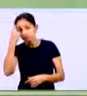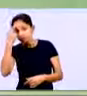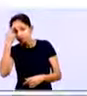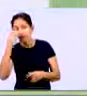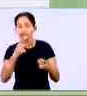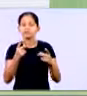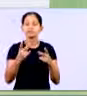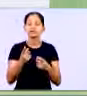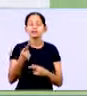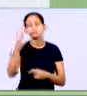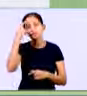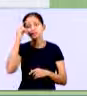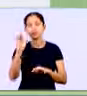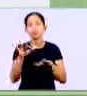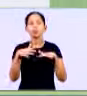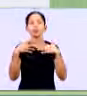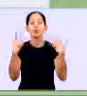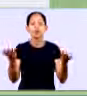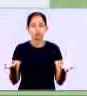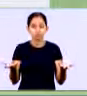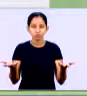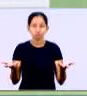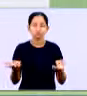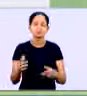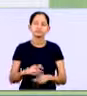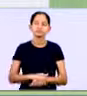No caso do processo aqui